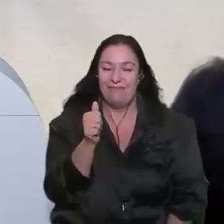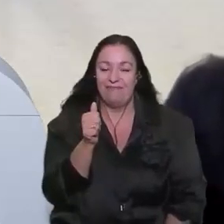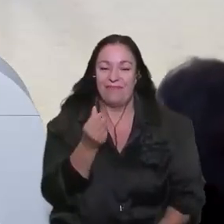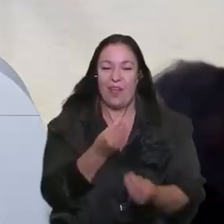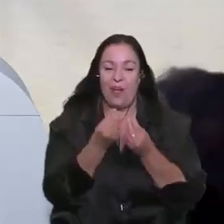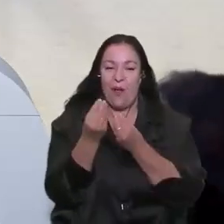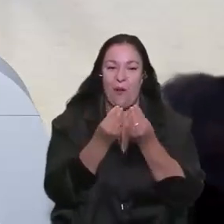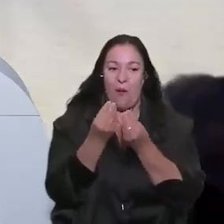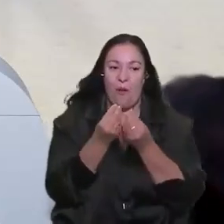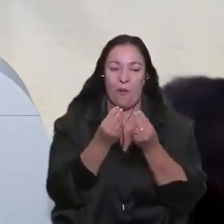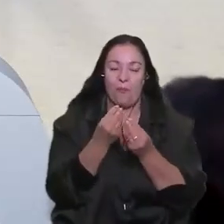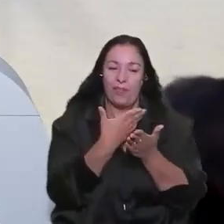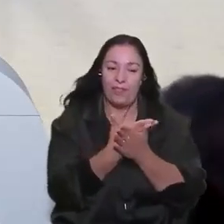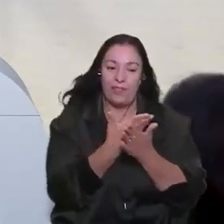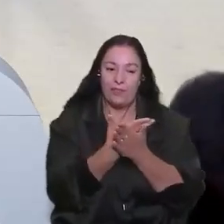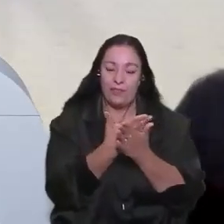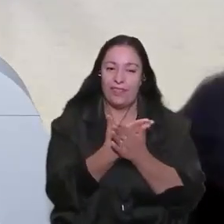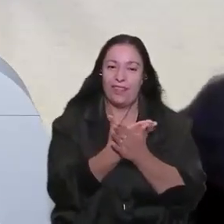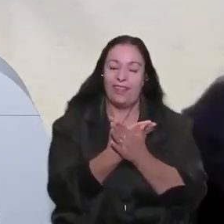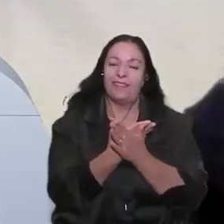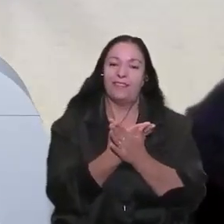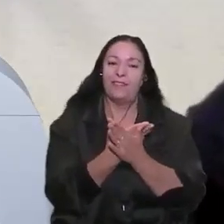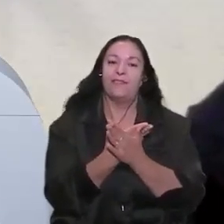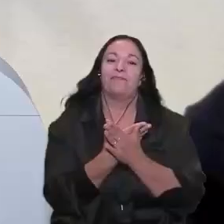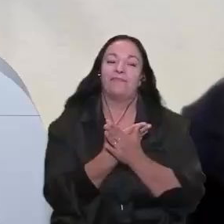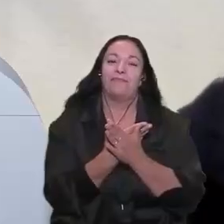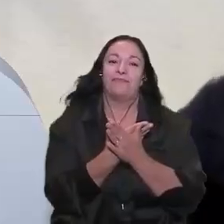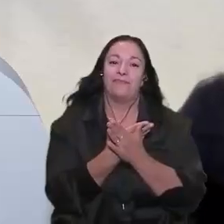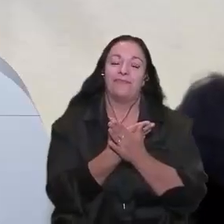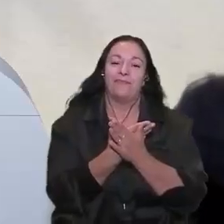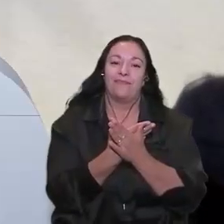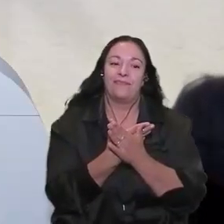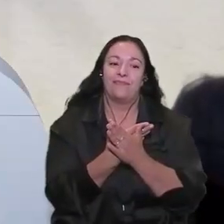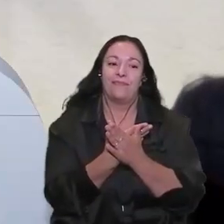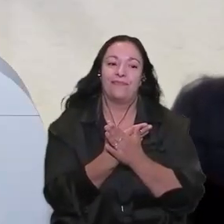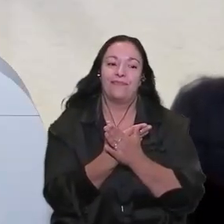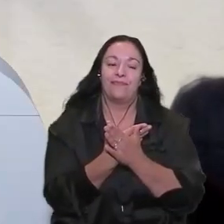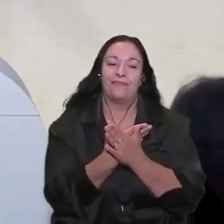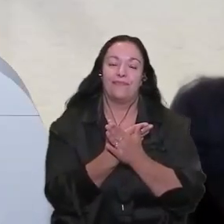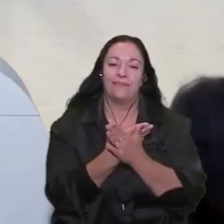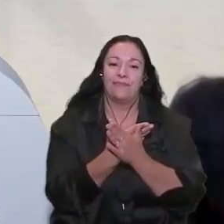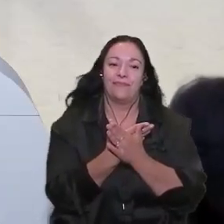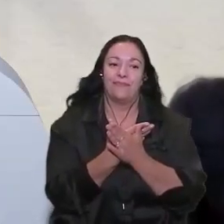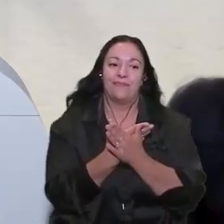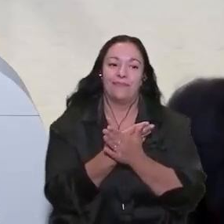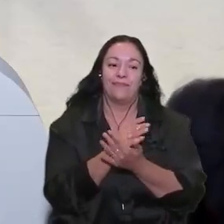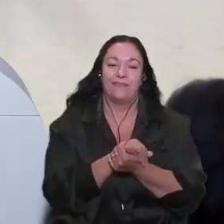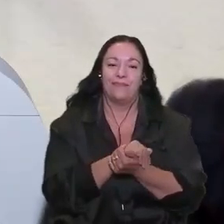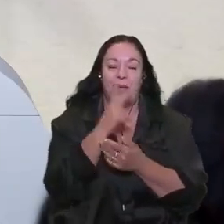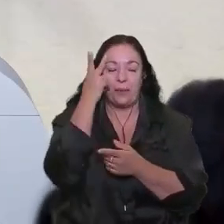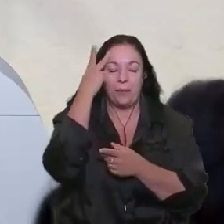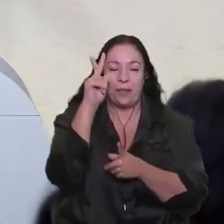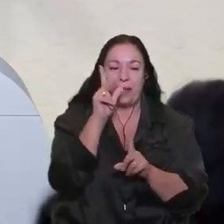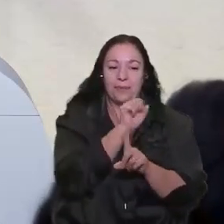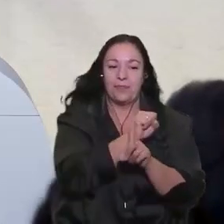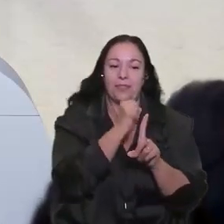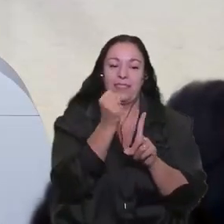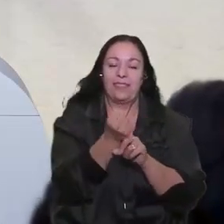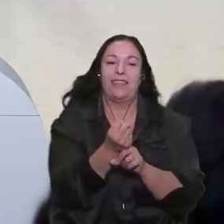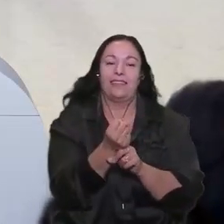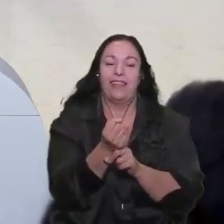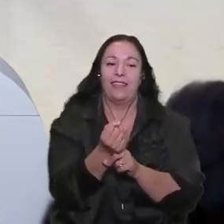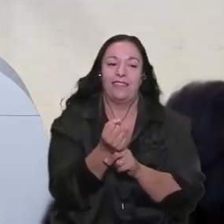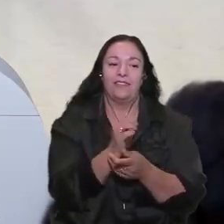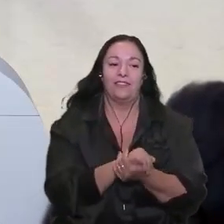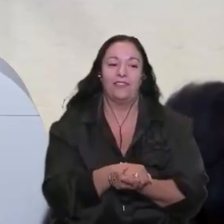as orcas, e eu estou estudando isso para que eu acho que serve para a gente, para aplicar na sociedade, né, que é entre a